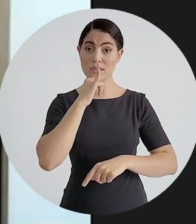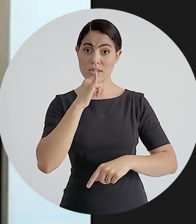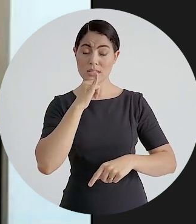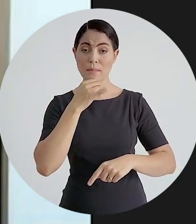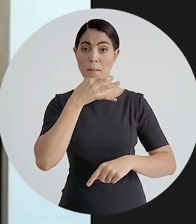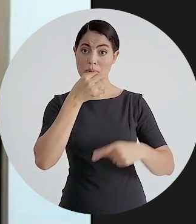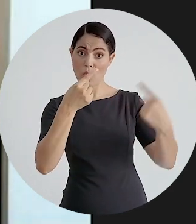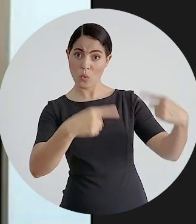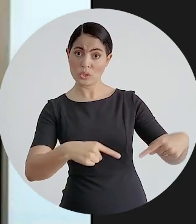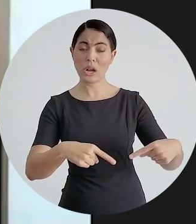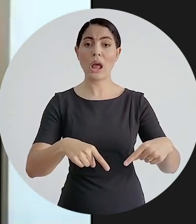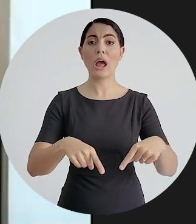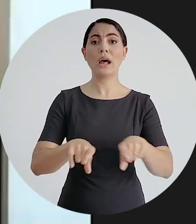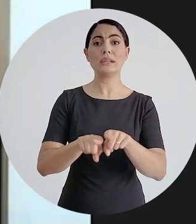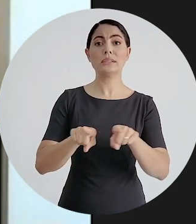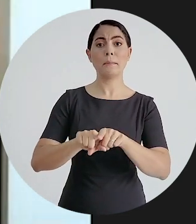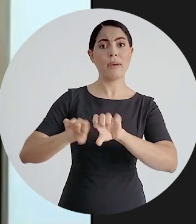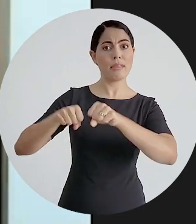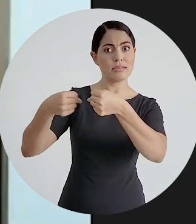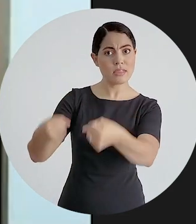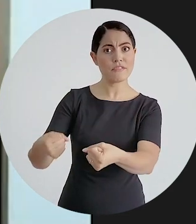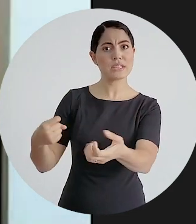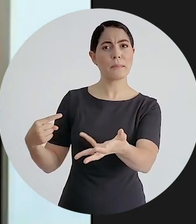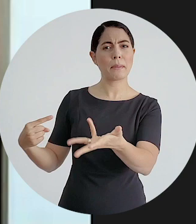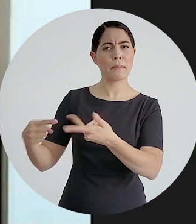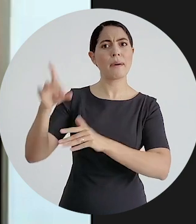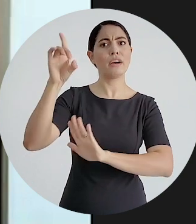importantes, né? O contraditório, a ampla defesa,